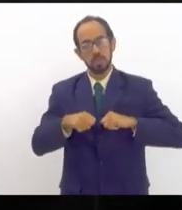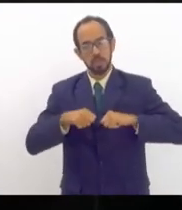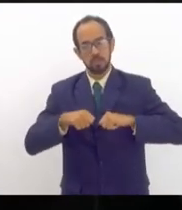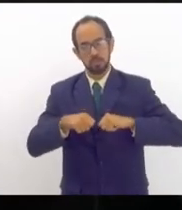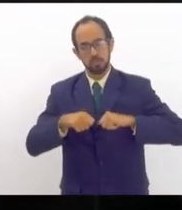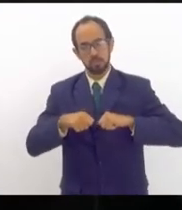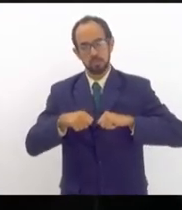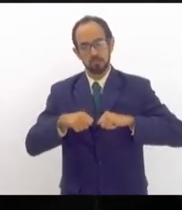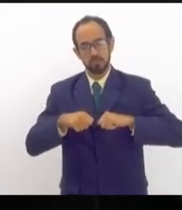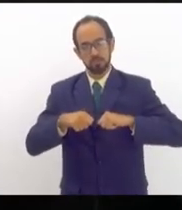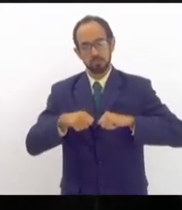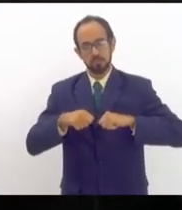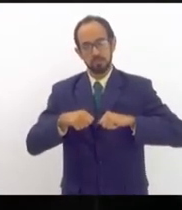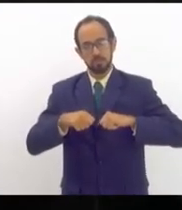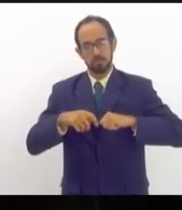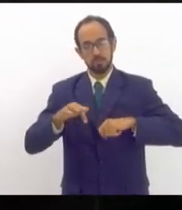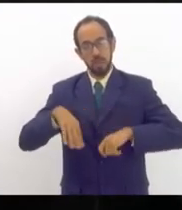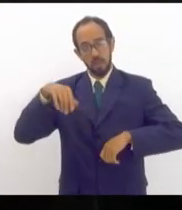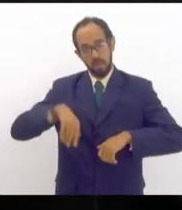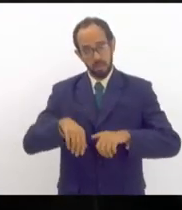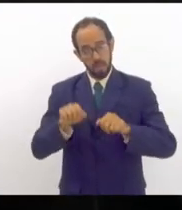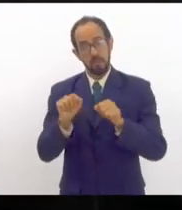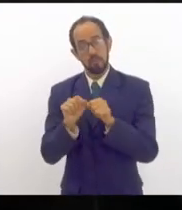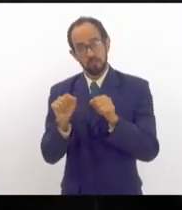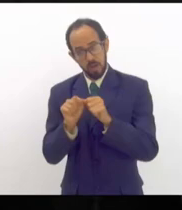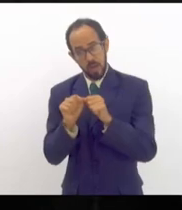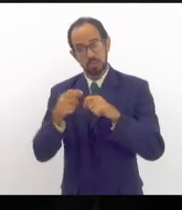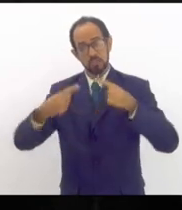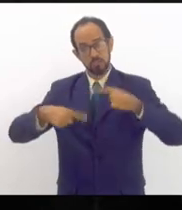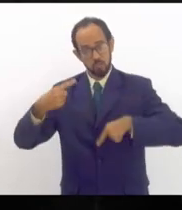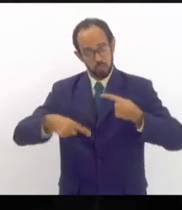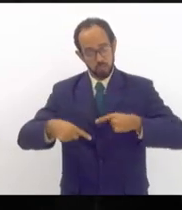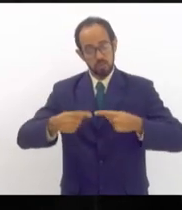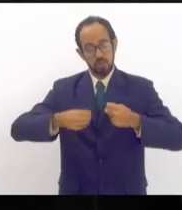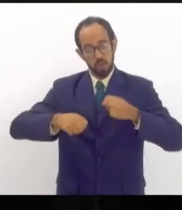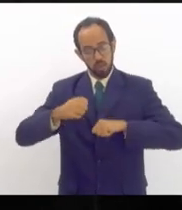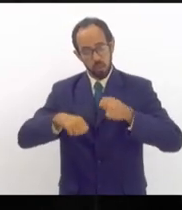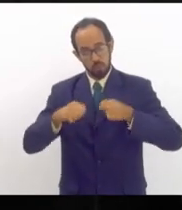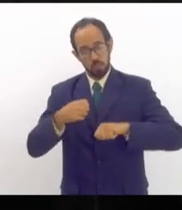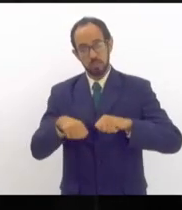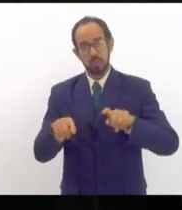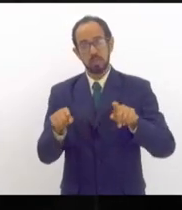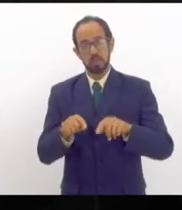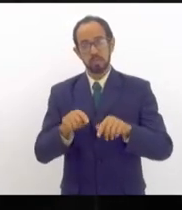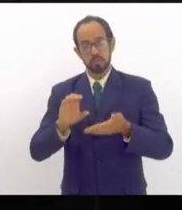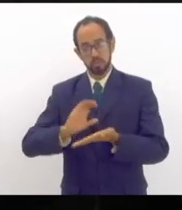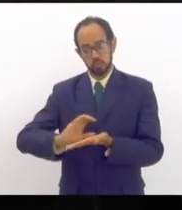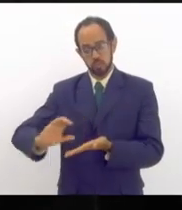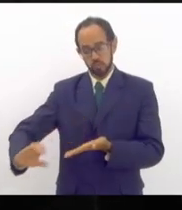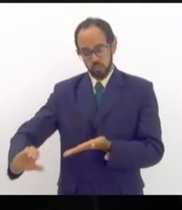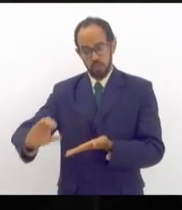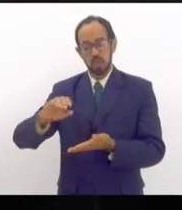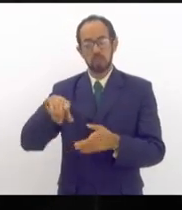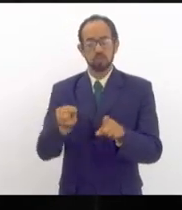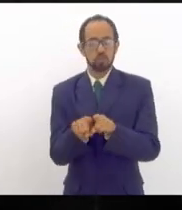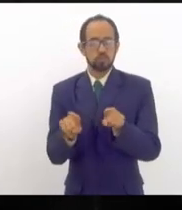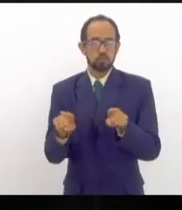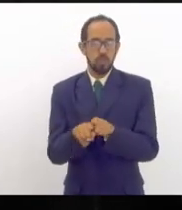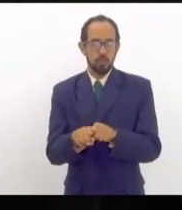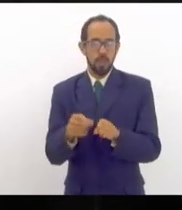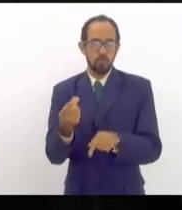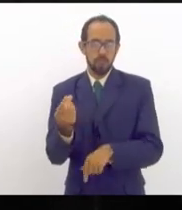com quem adota as políticas econômicas as políticas creditícias as políticas